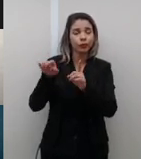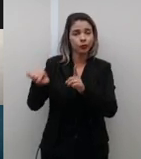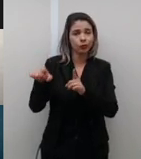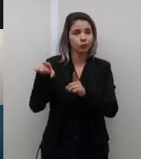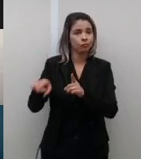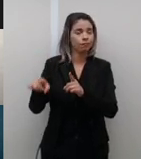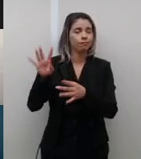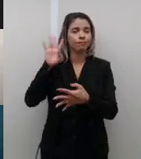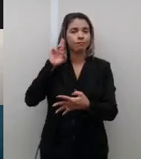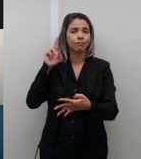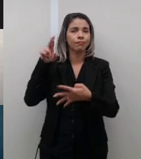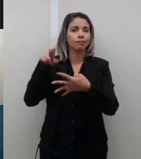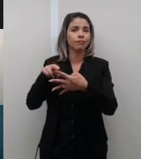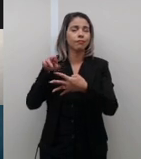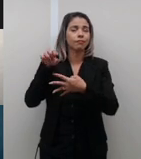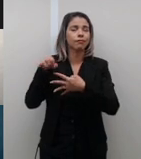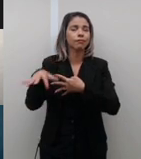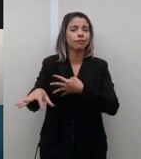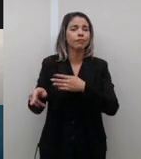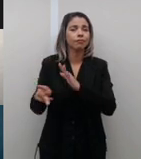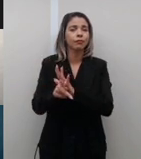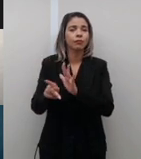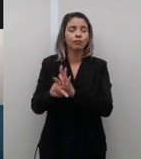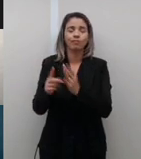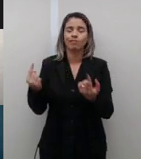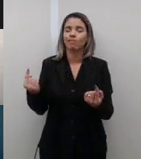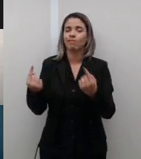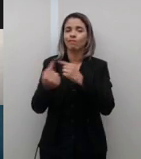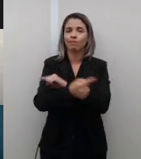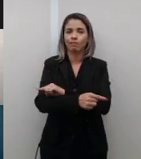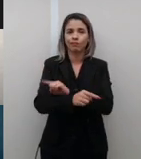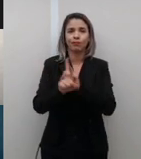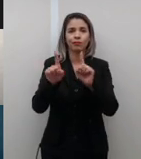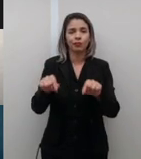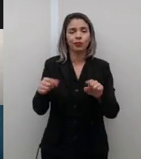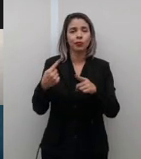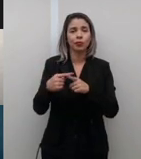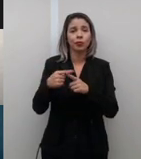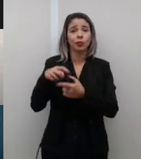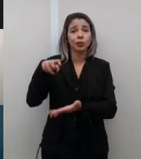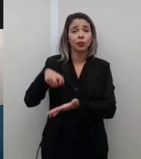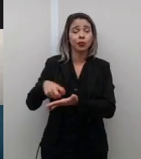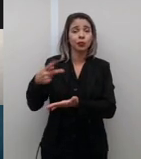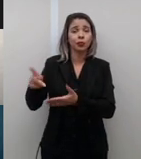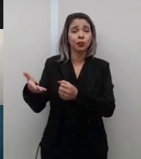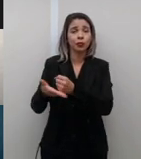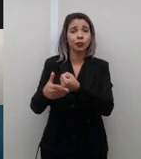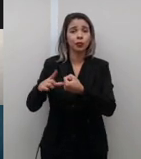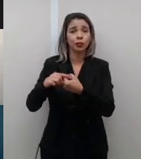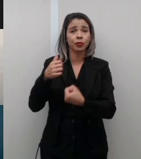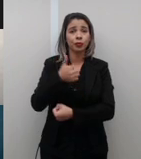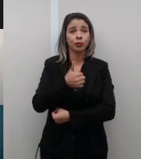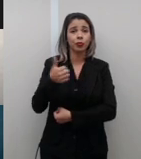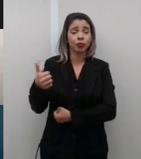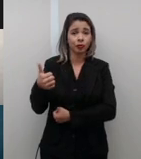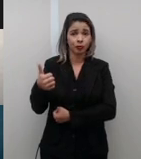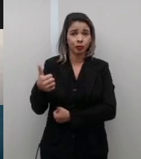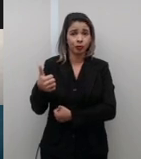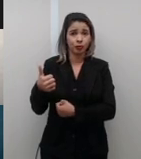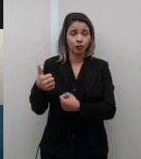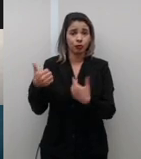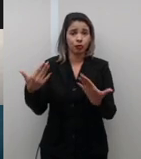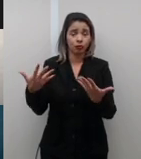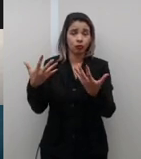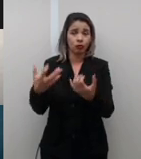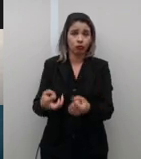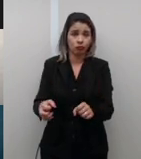repercutiria diretamente sobre a controvérsia em exame, porquanto sua condenação teve por fundamento o artigo 11 da LIA, sendo reconhecido tão